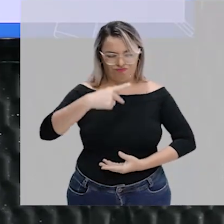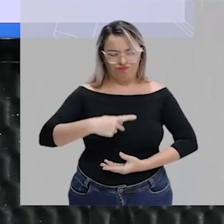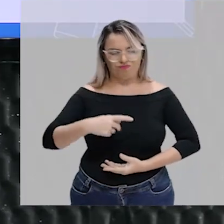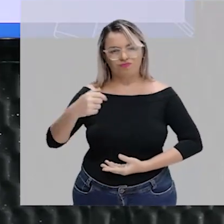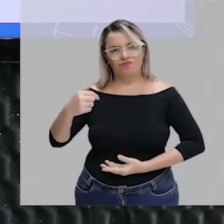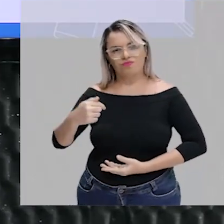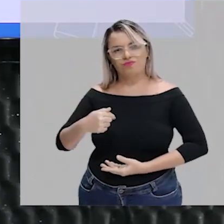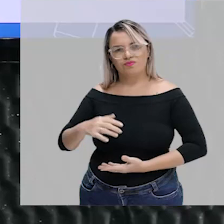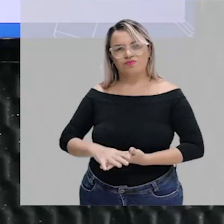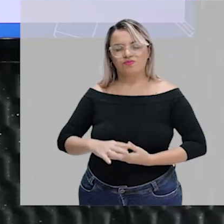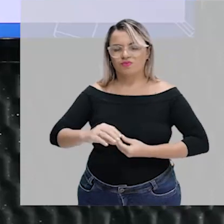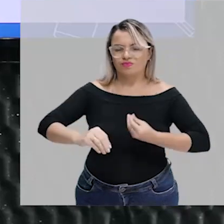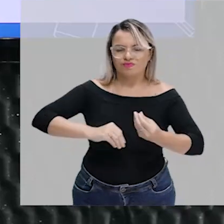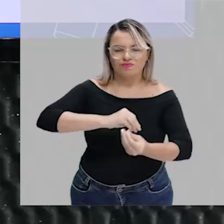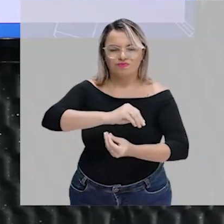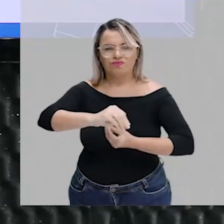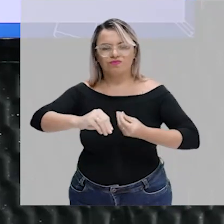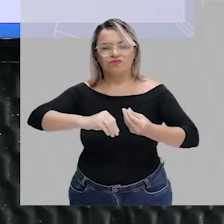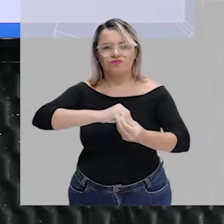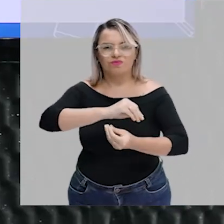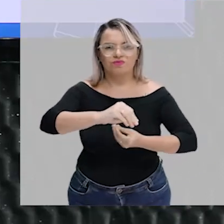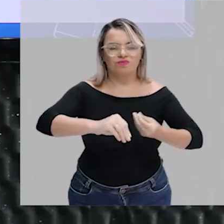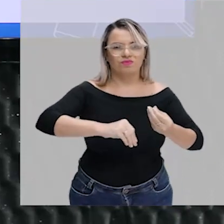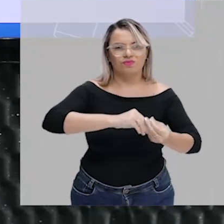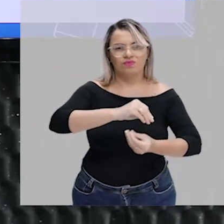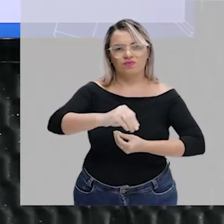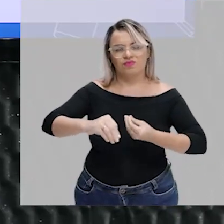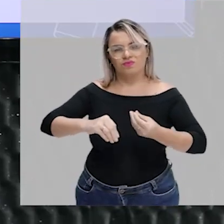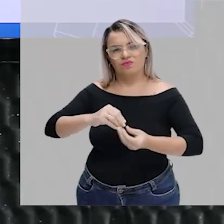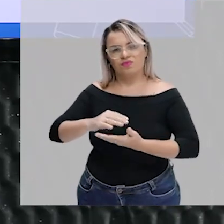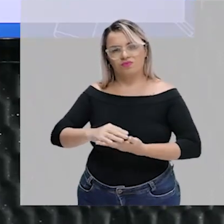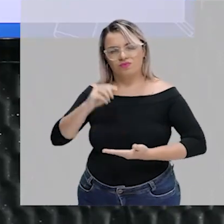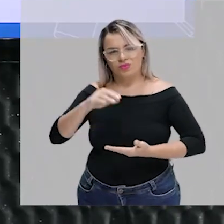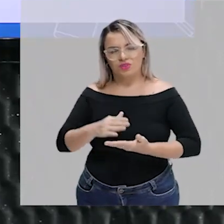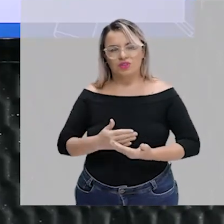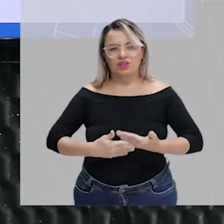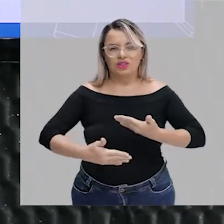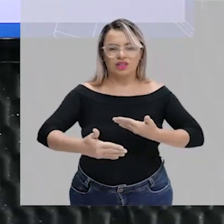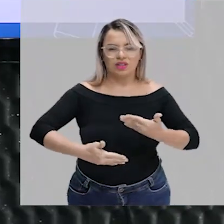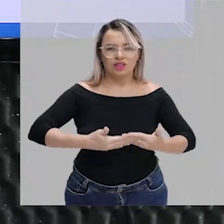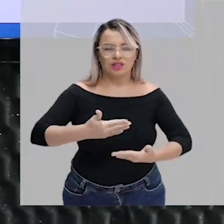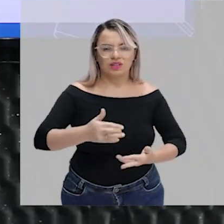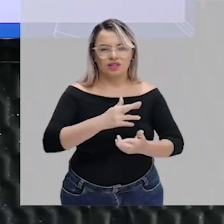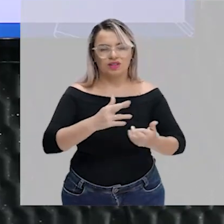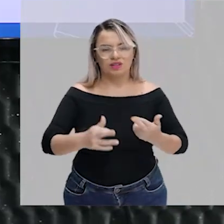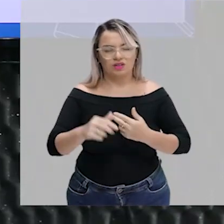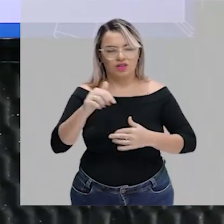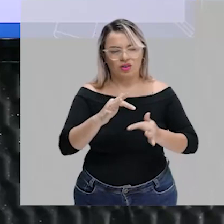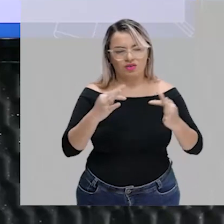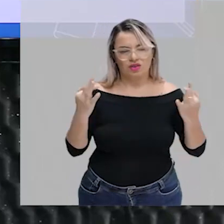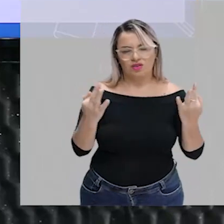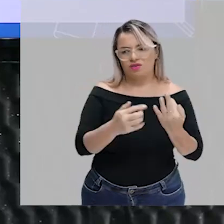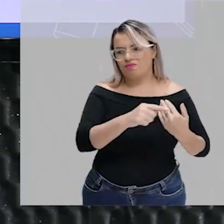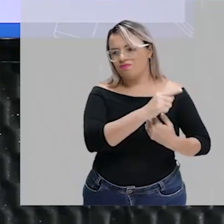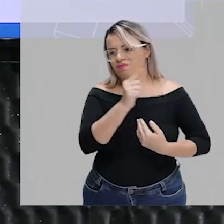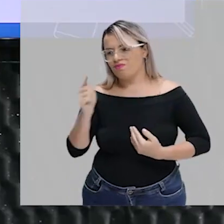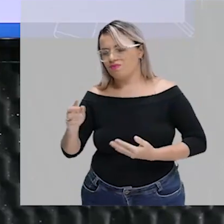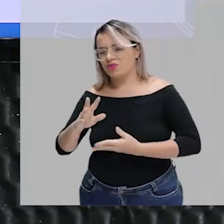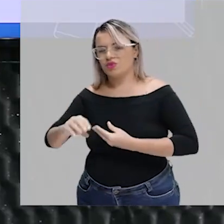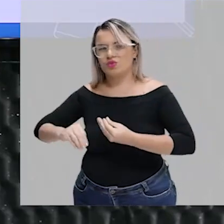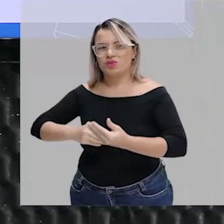característica de misturar muito aquilo que é da relação familiar ou afetiva com aquilo que é do interesse